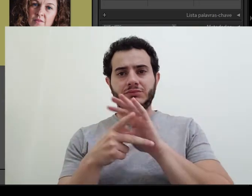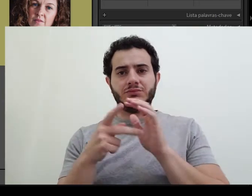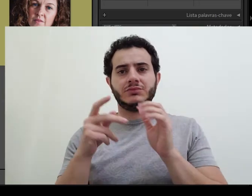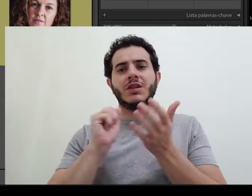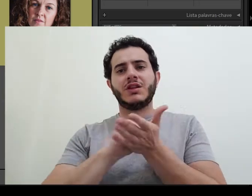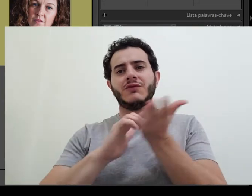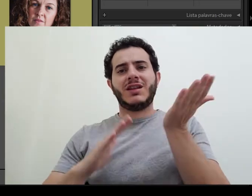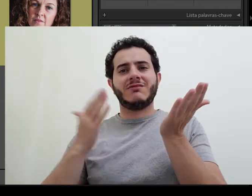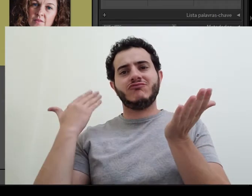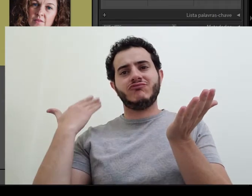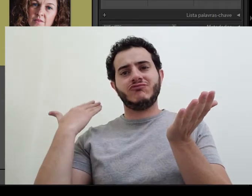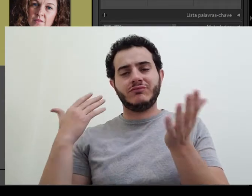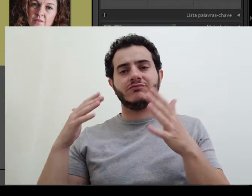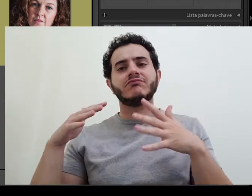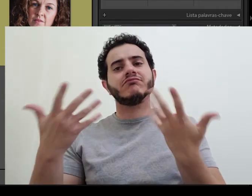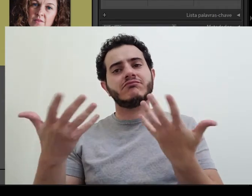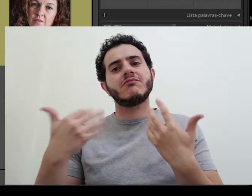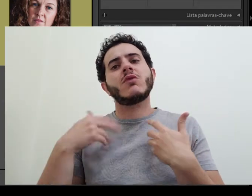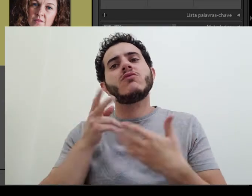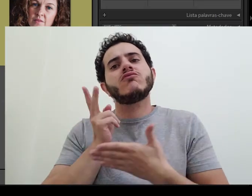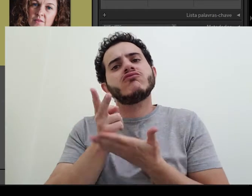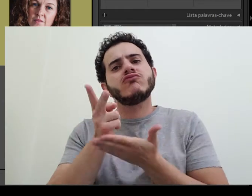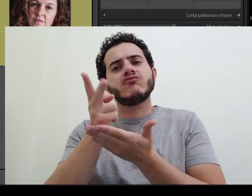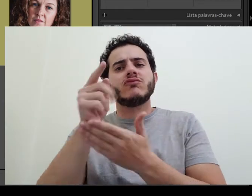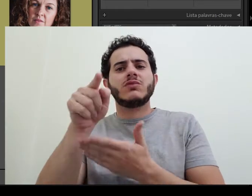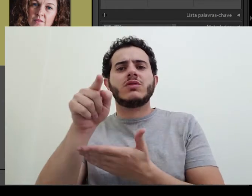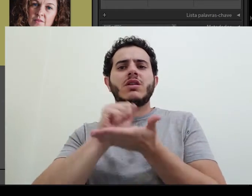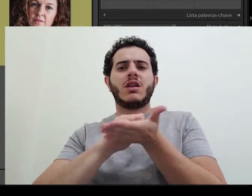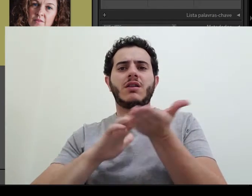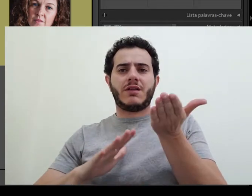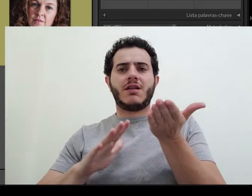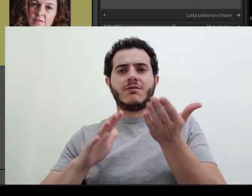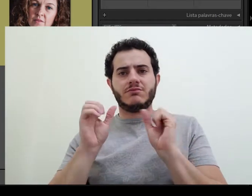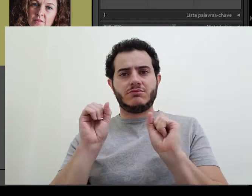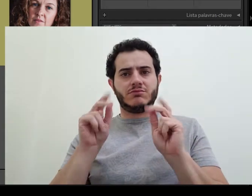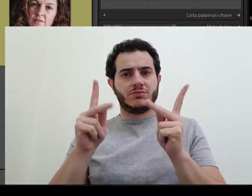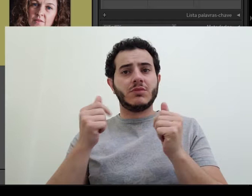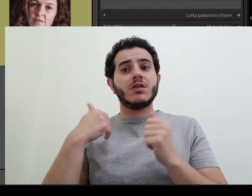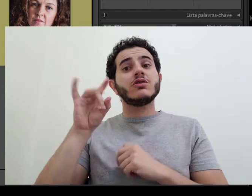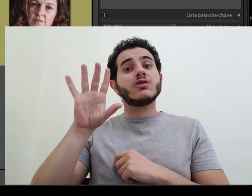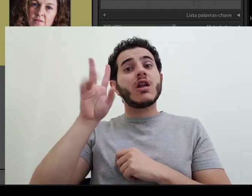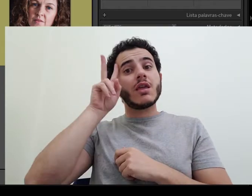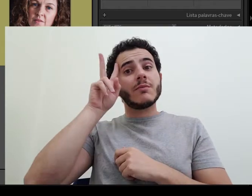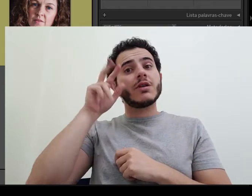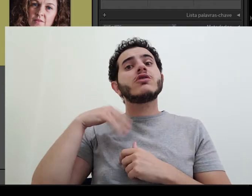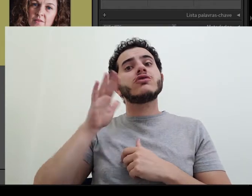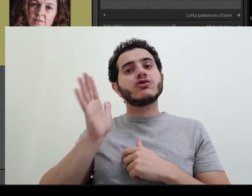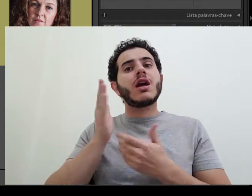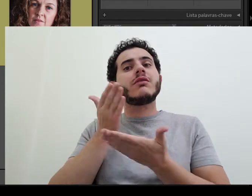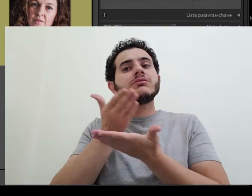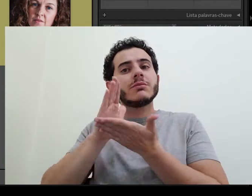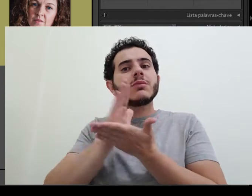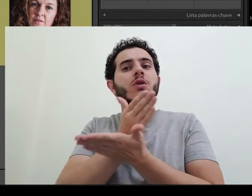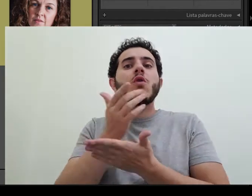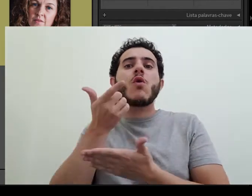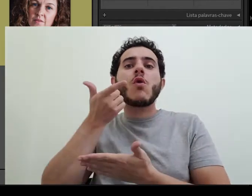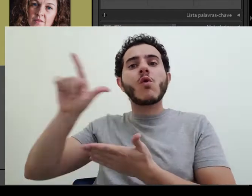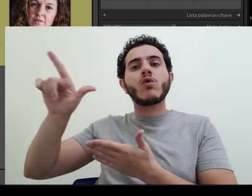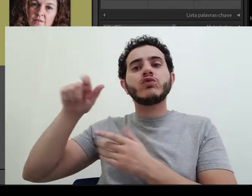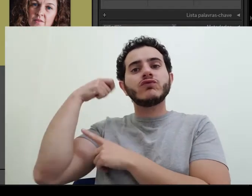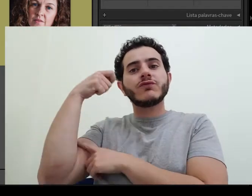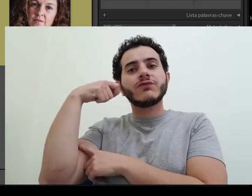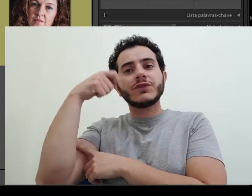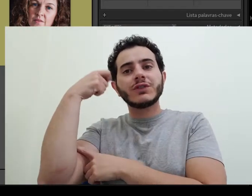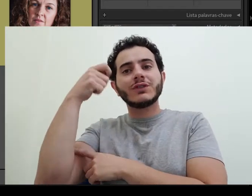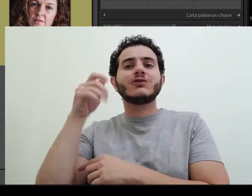para exercícios. Então eu vou fazer esse exercício aqui, lembrando que eu já separei em outro vídeo